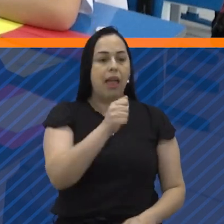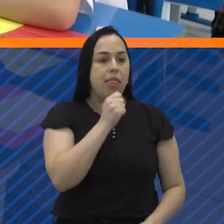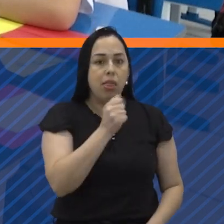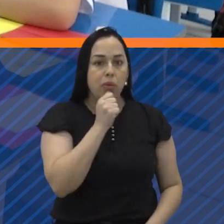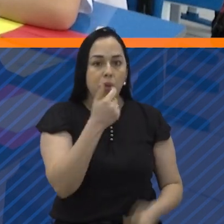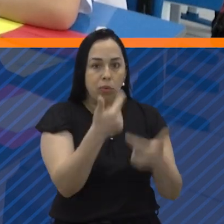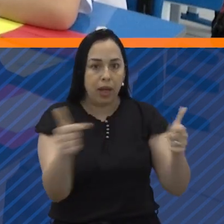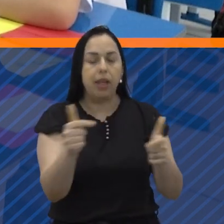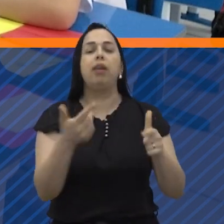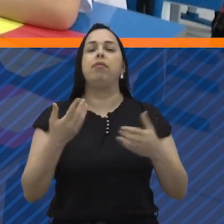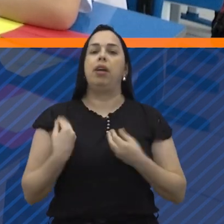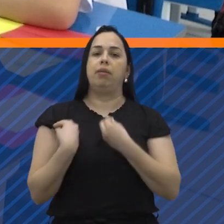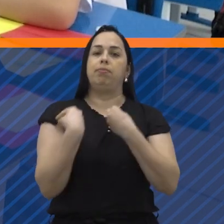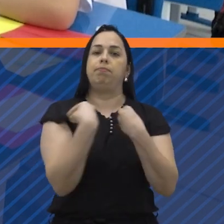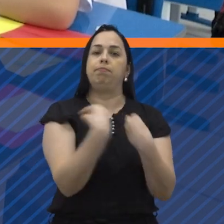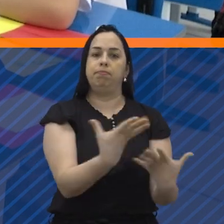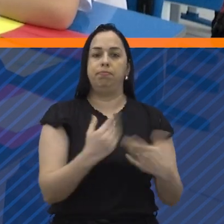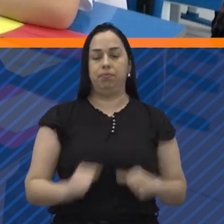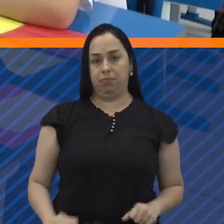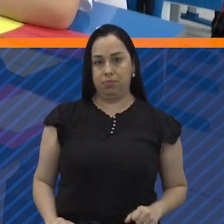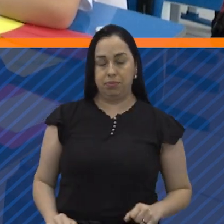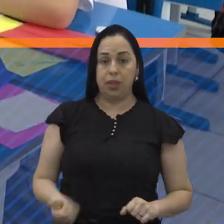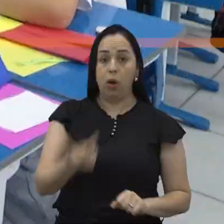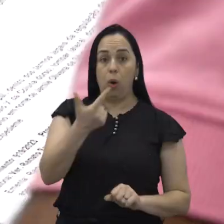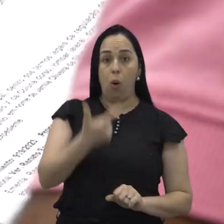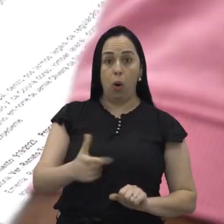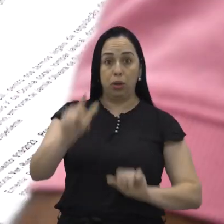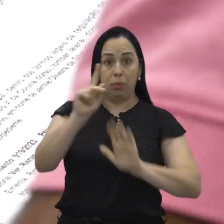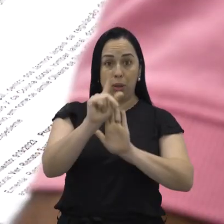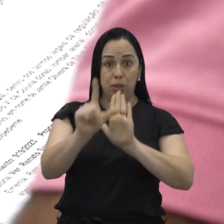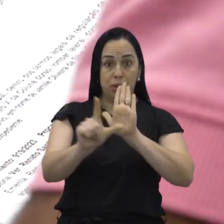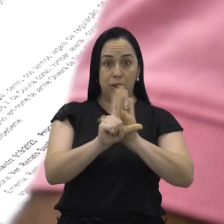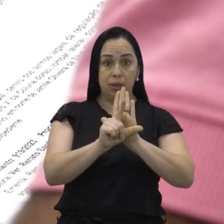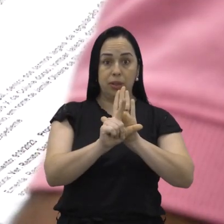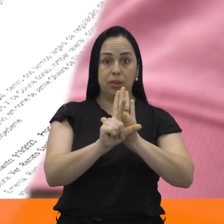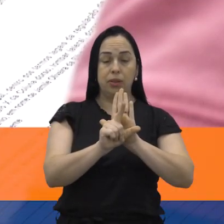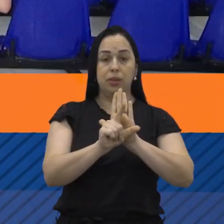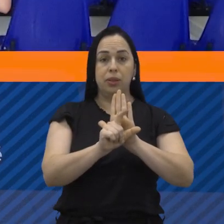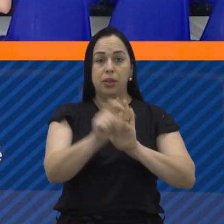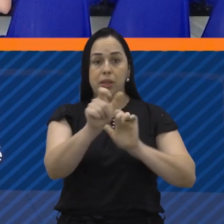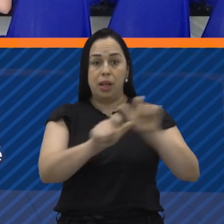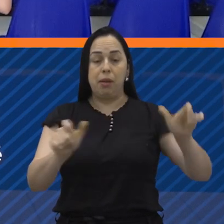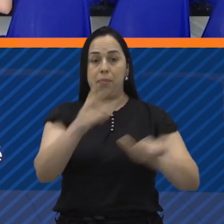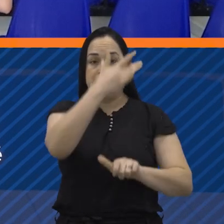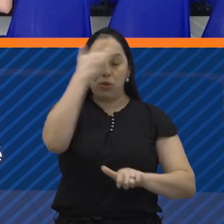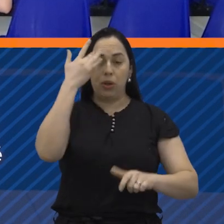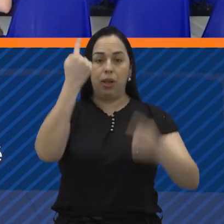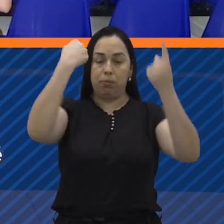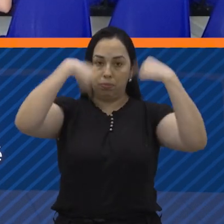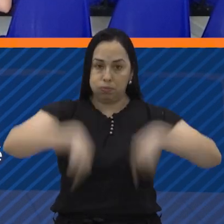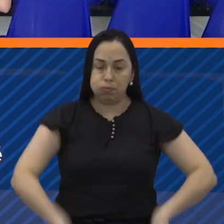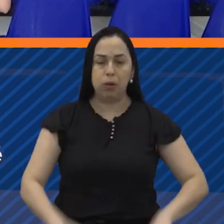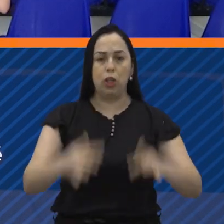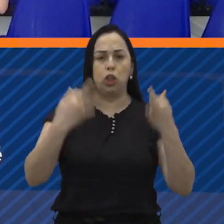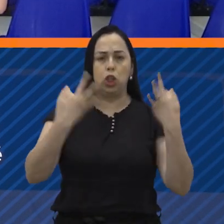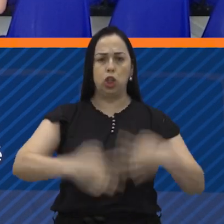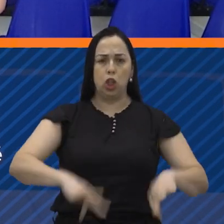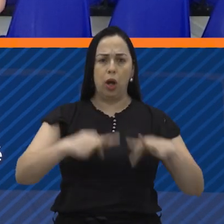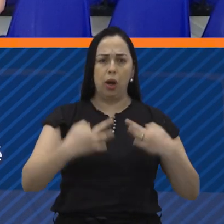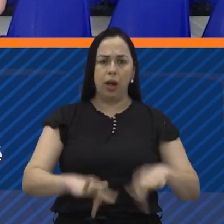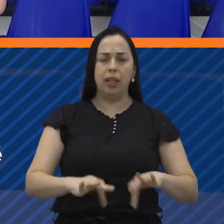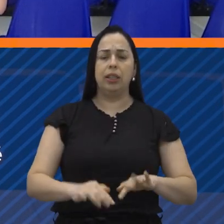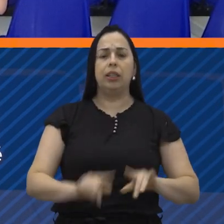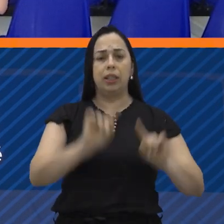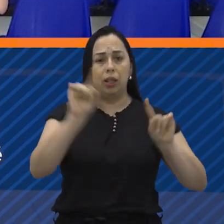não têm identidade e ajudar a fornecer o documento. Outro projeto visa assegurar a pessoas com fibromialgia os